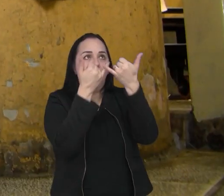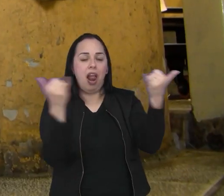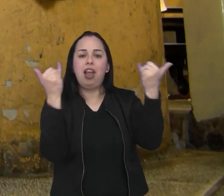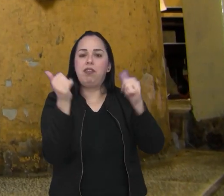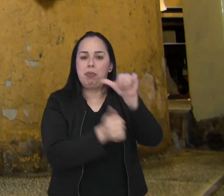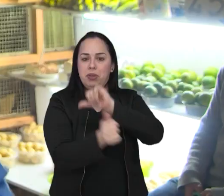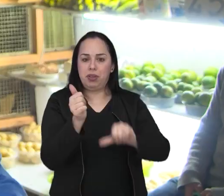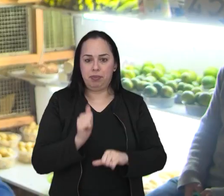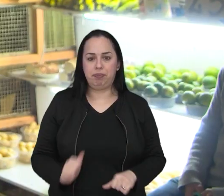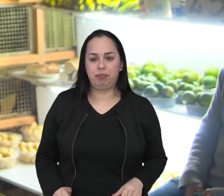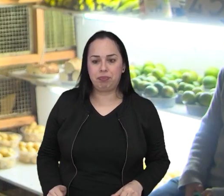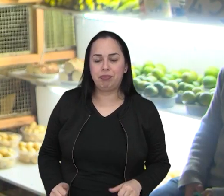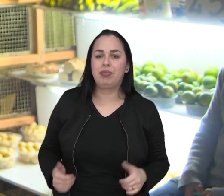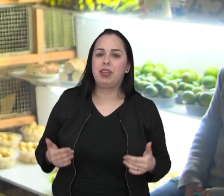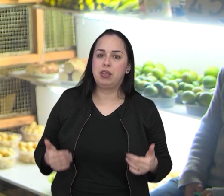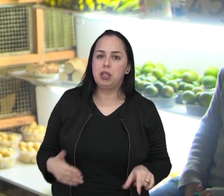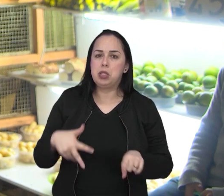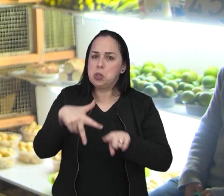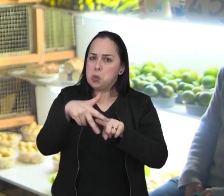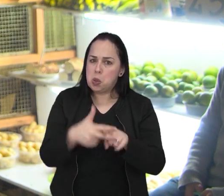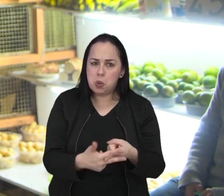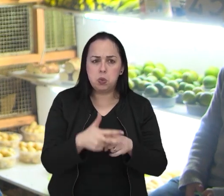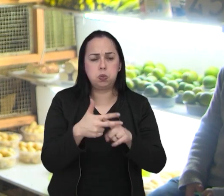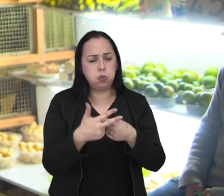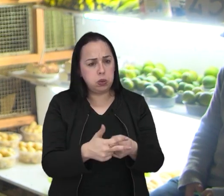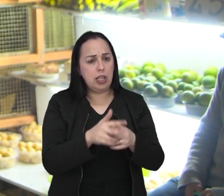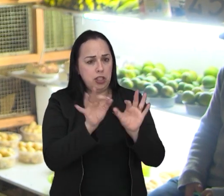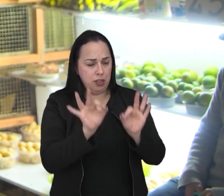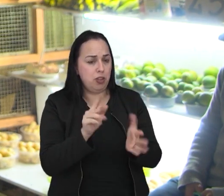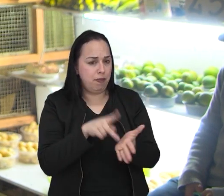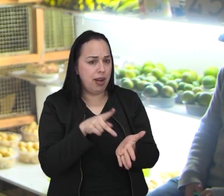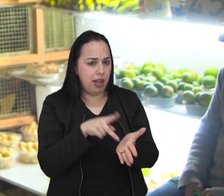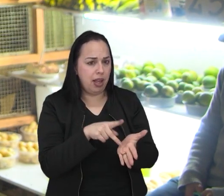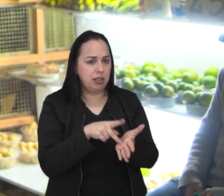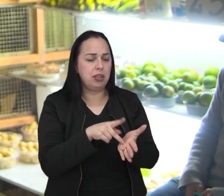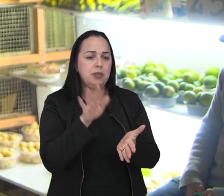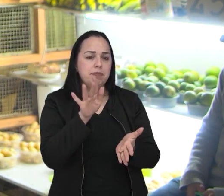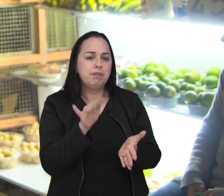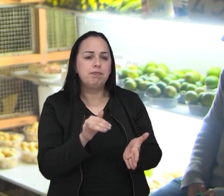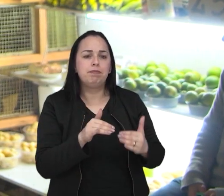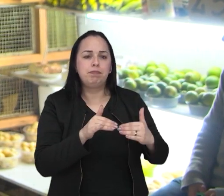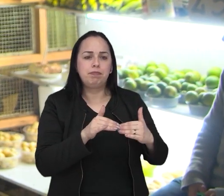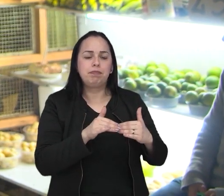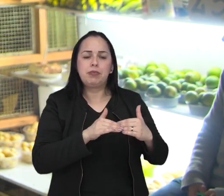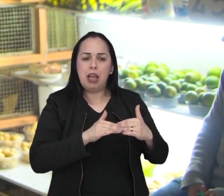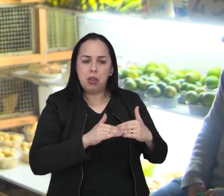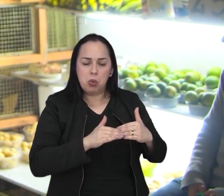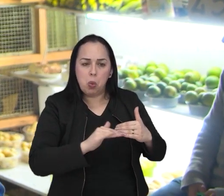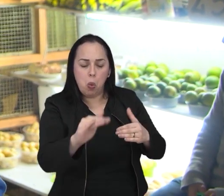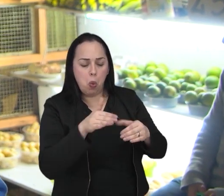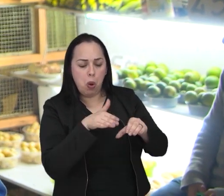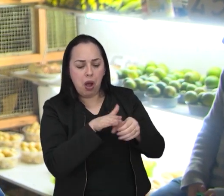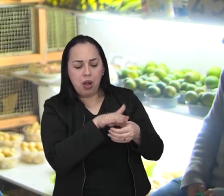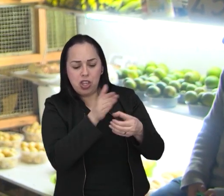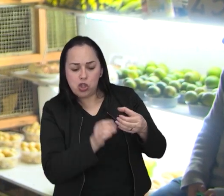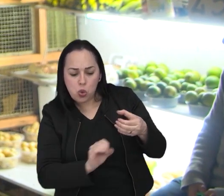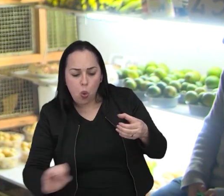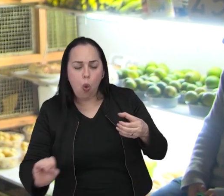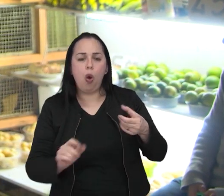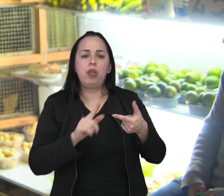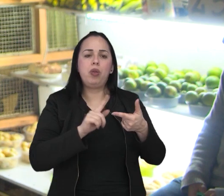instalações elétricas. Uma intervenção desse porte, de reestruturar realmente desde da